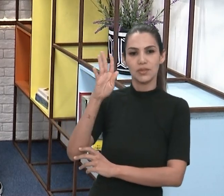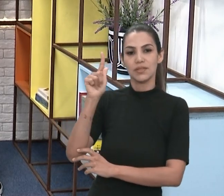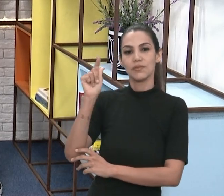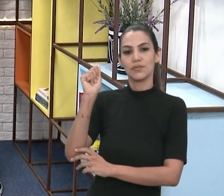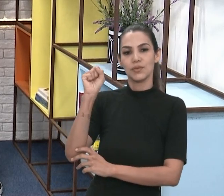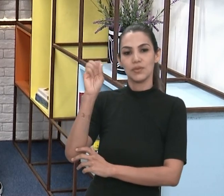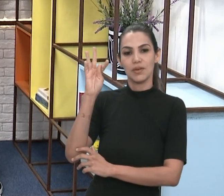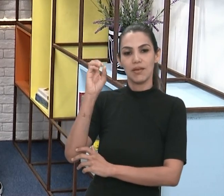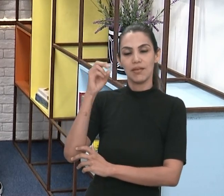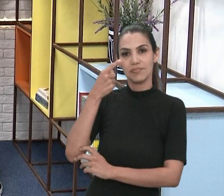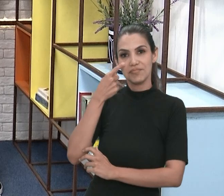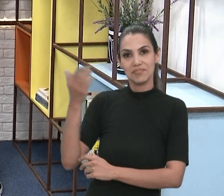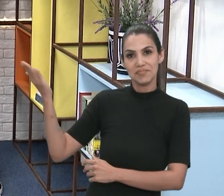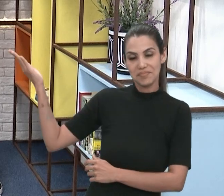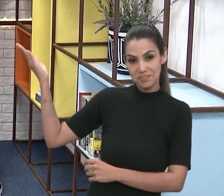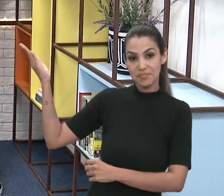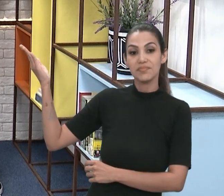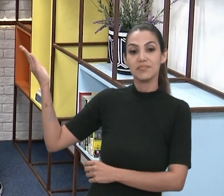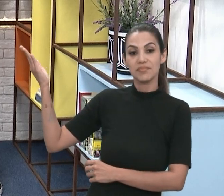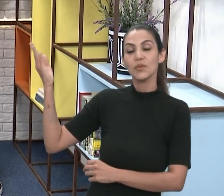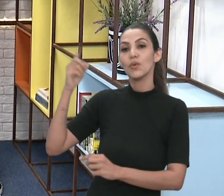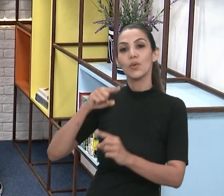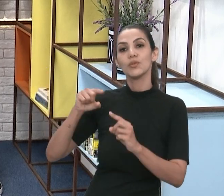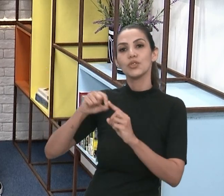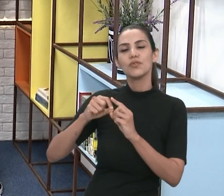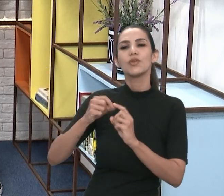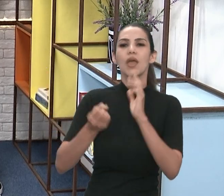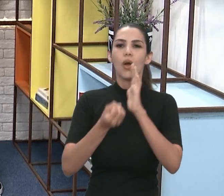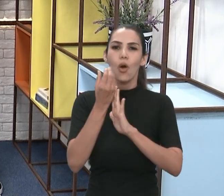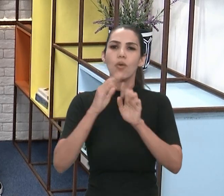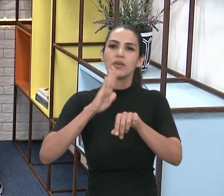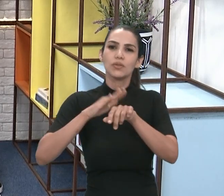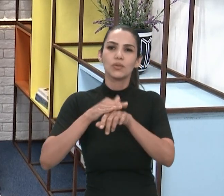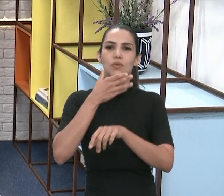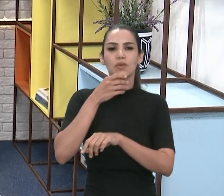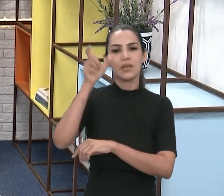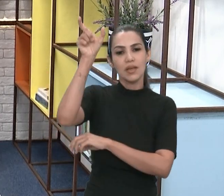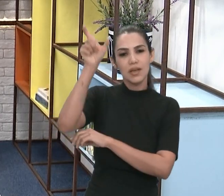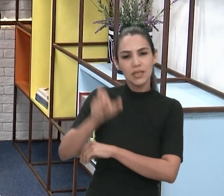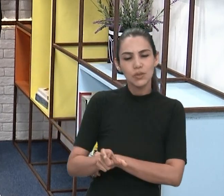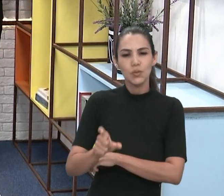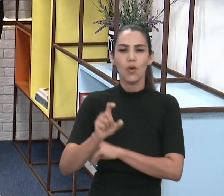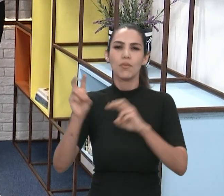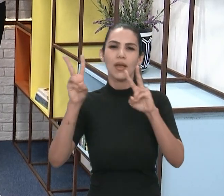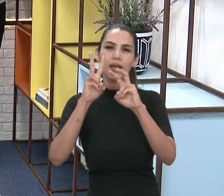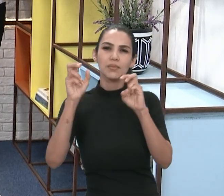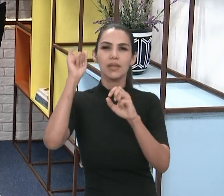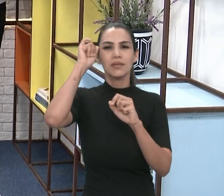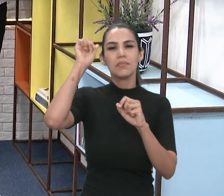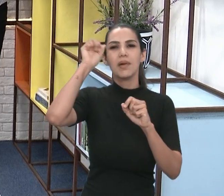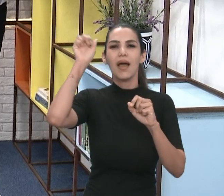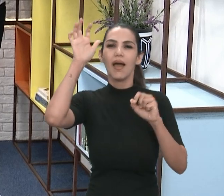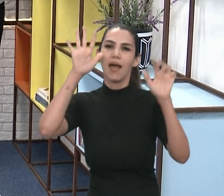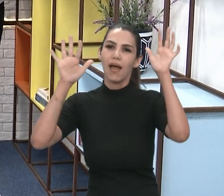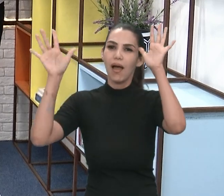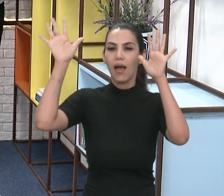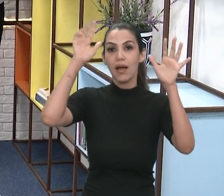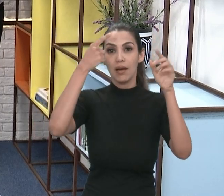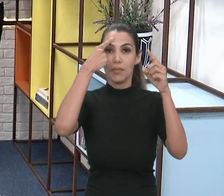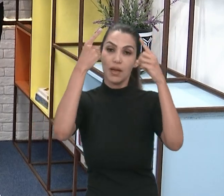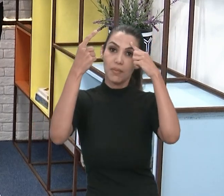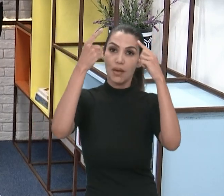O objetivo é falar sobre as obras do artista que provocaram um novo olhar sobre a imaginação criativa, o